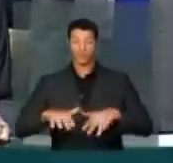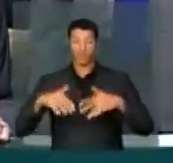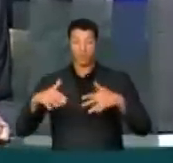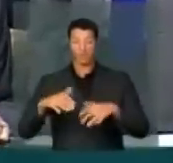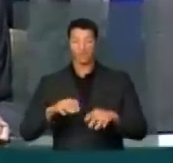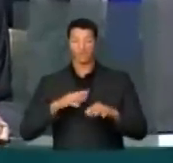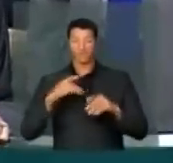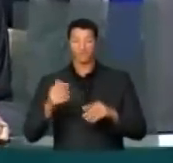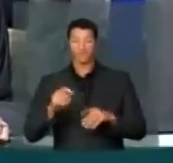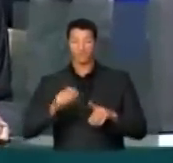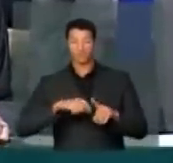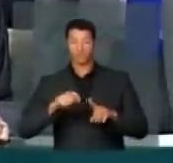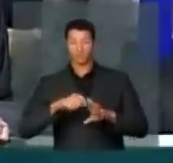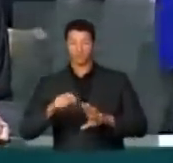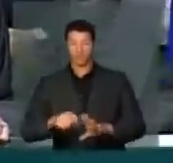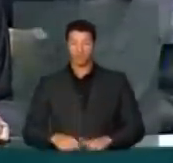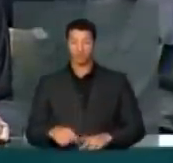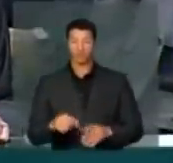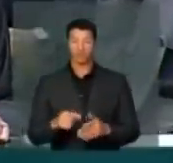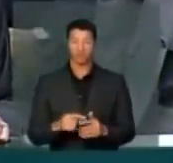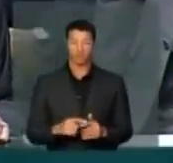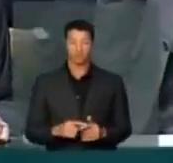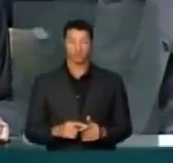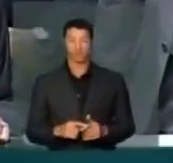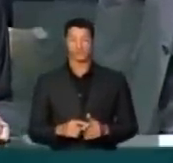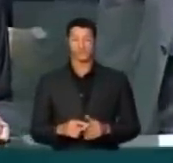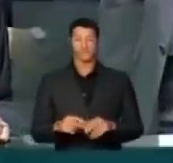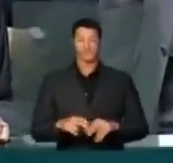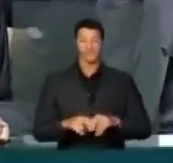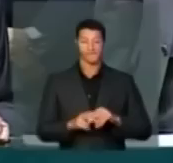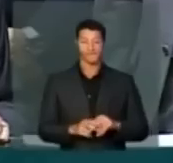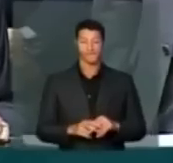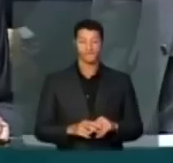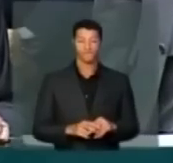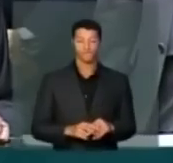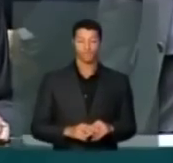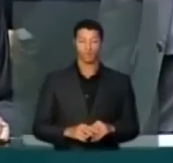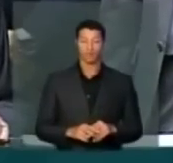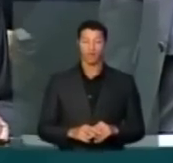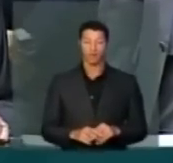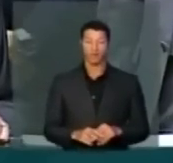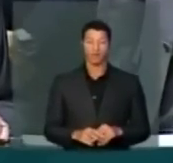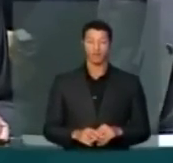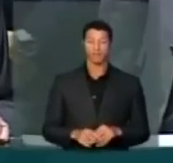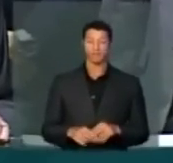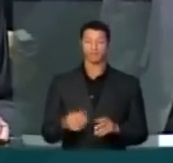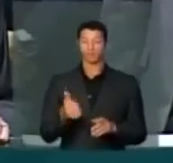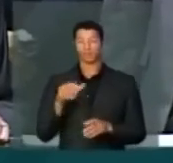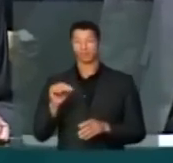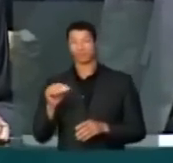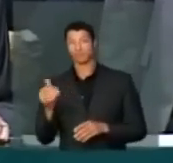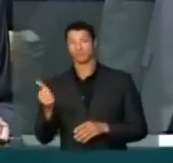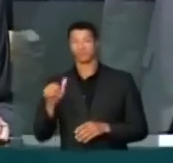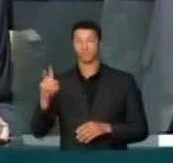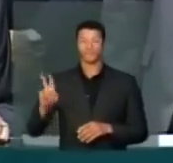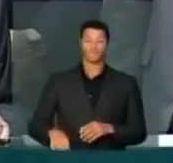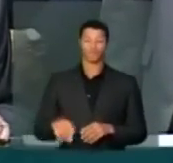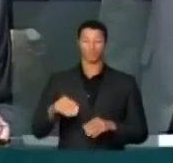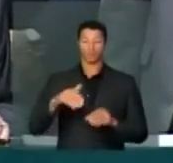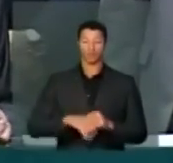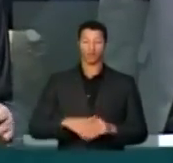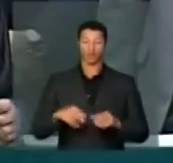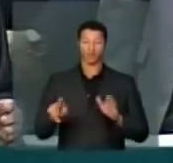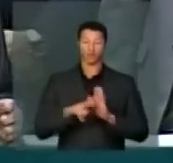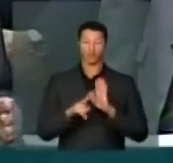Nacional durante esses meses todos, pelo menos 10, 11 vezes. Os vetos foram